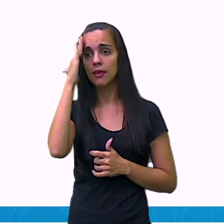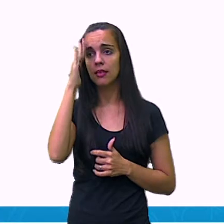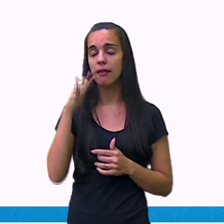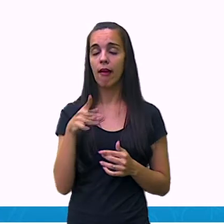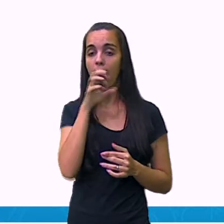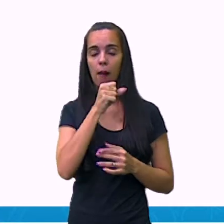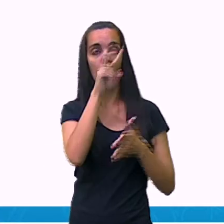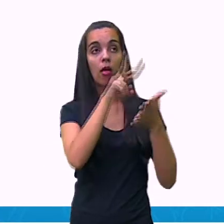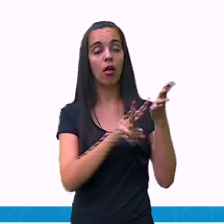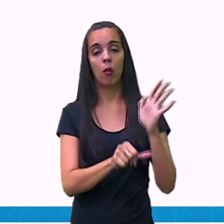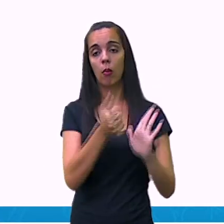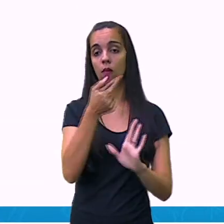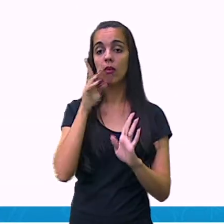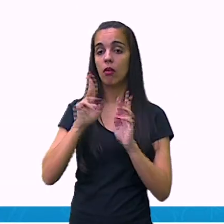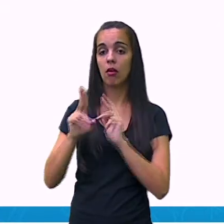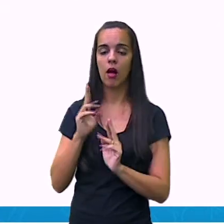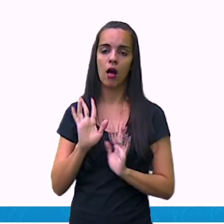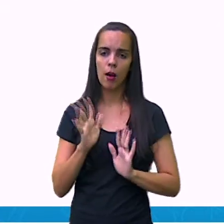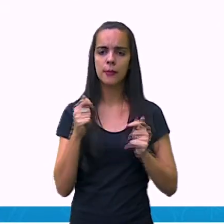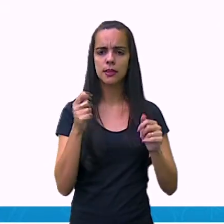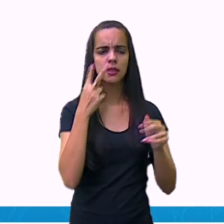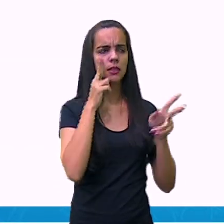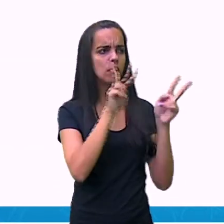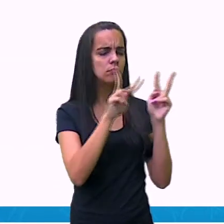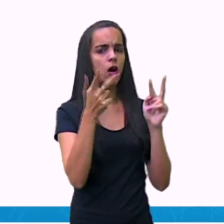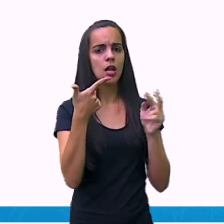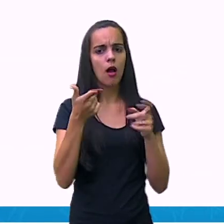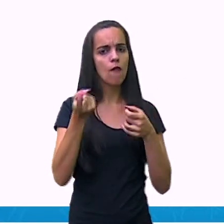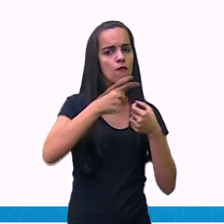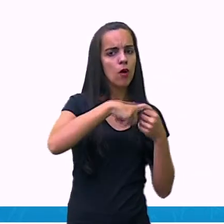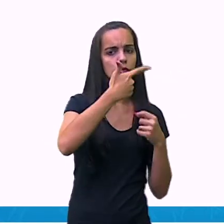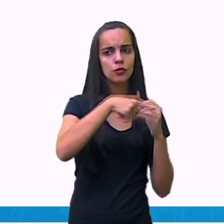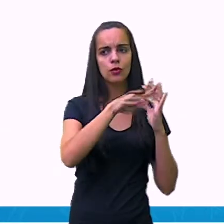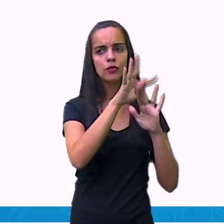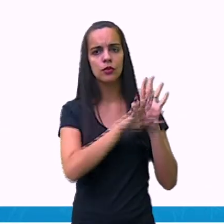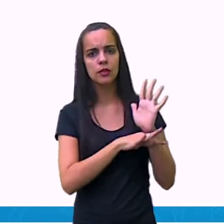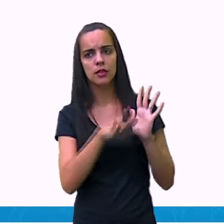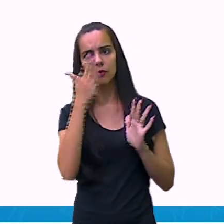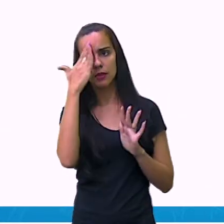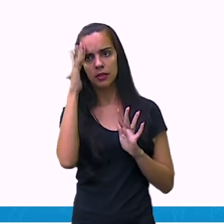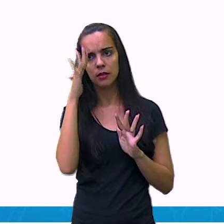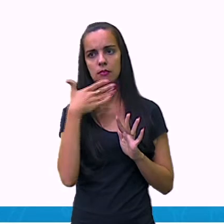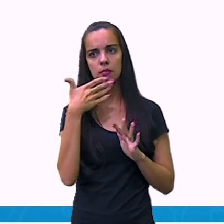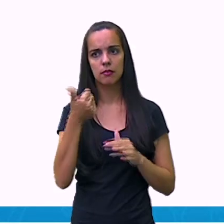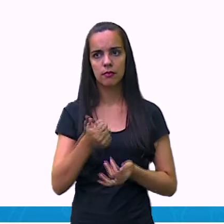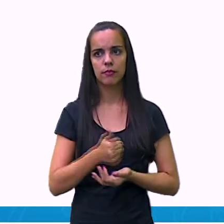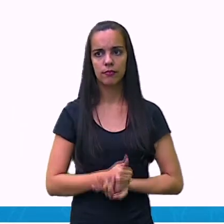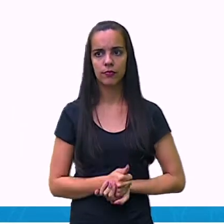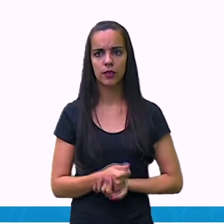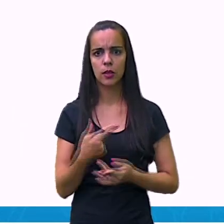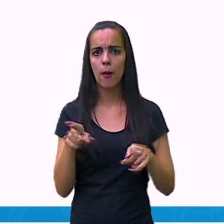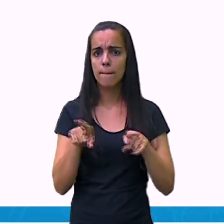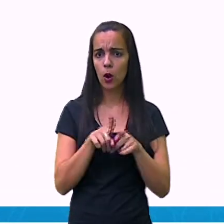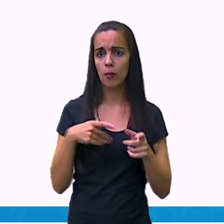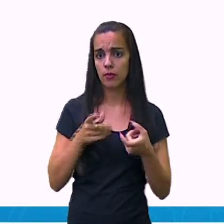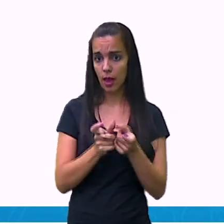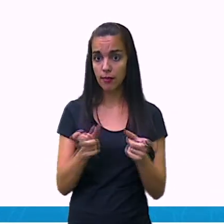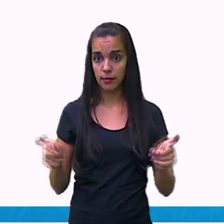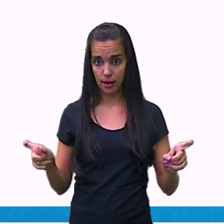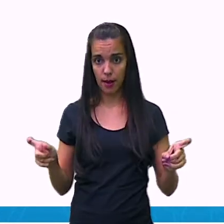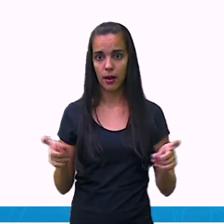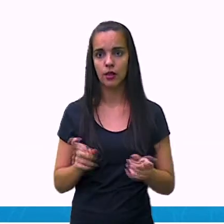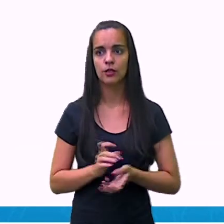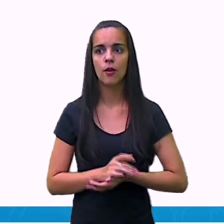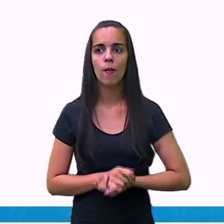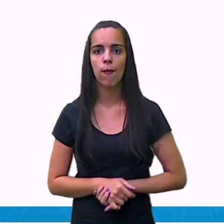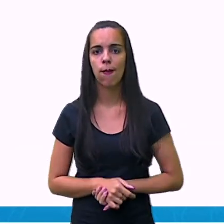fazer interpretar e realizar também as atividades relacionadas à gramática, como essa aqui,